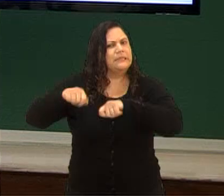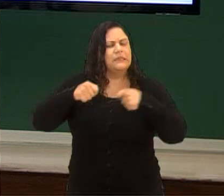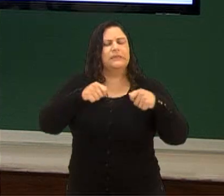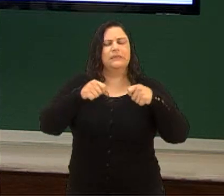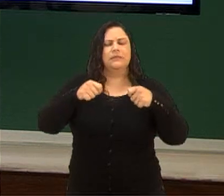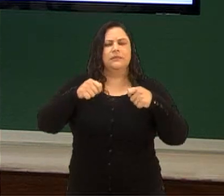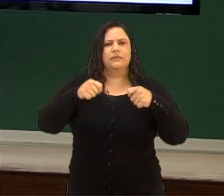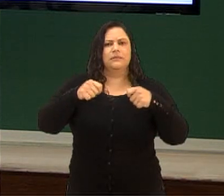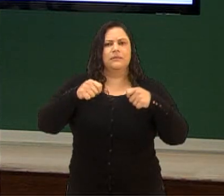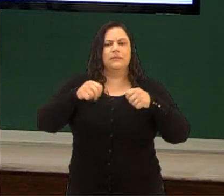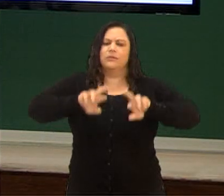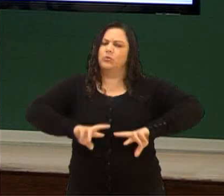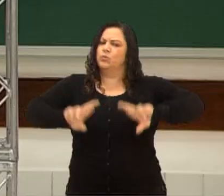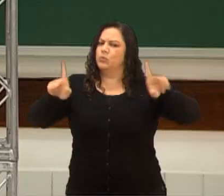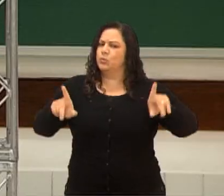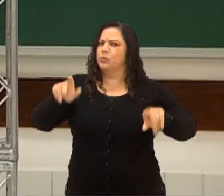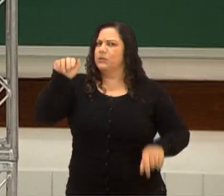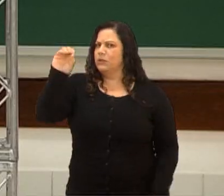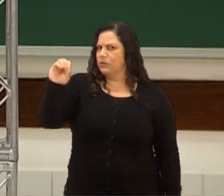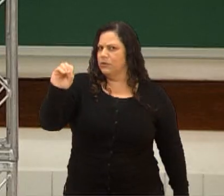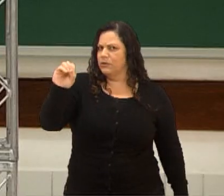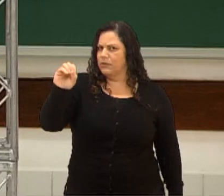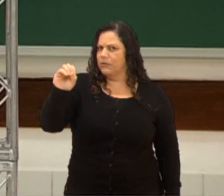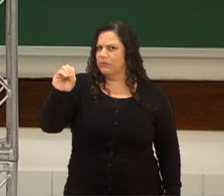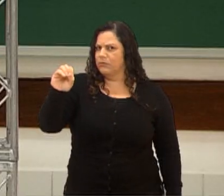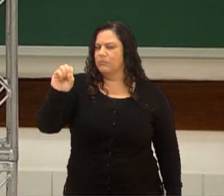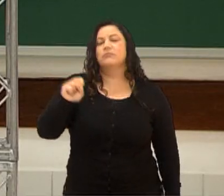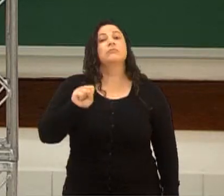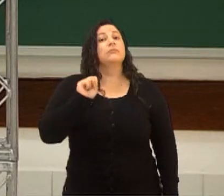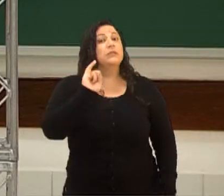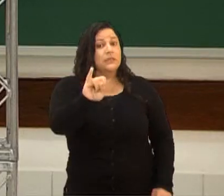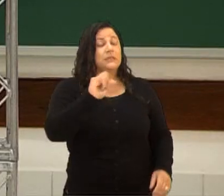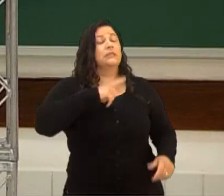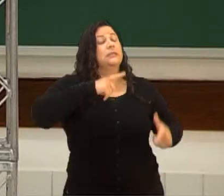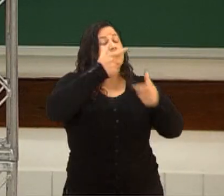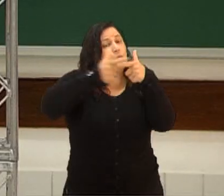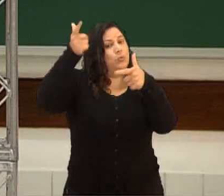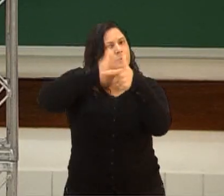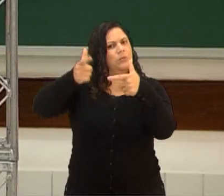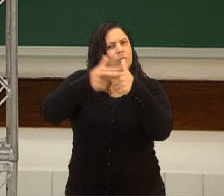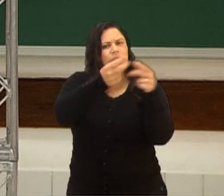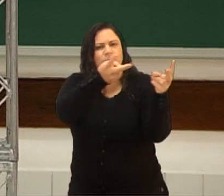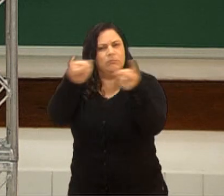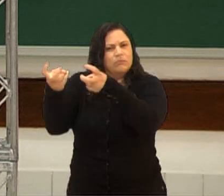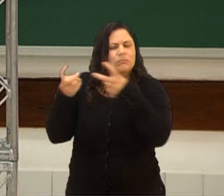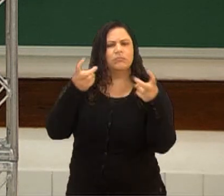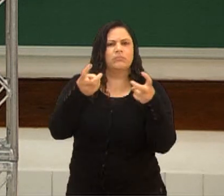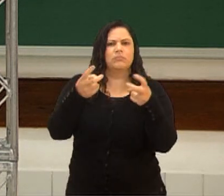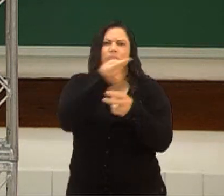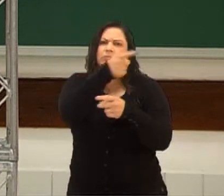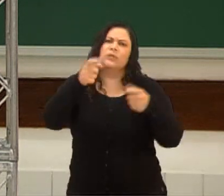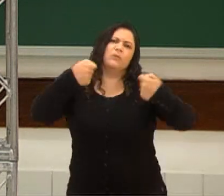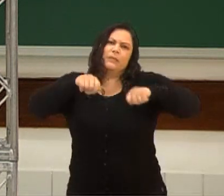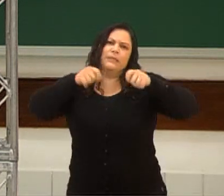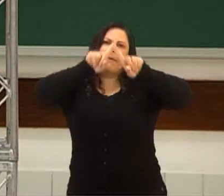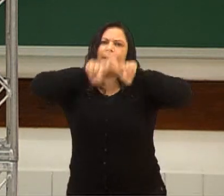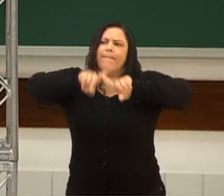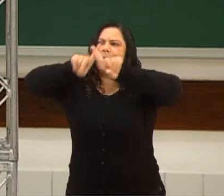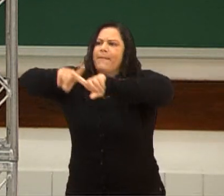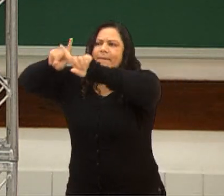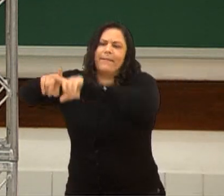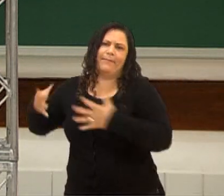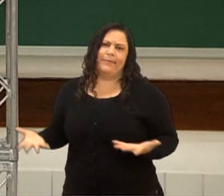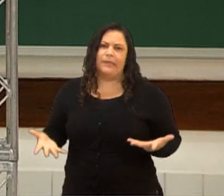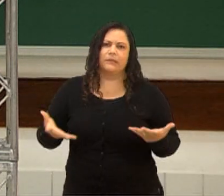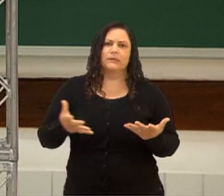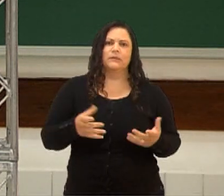seja diferente de 0. Ou seja, se tem um problema que quer que você verifique, você não precisa sair multiplicando para encontrar a matriz